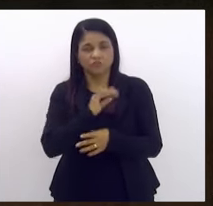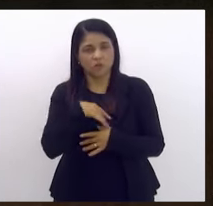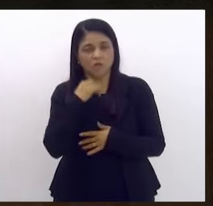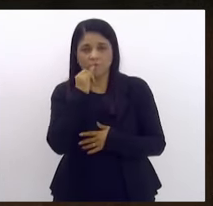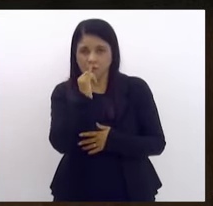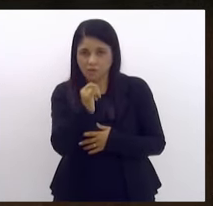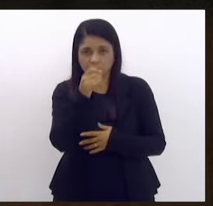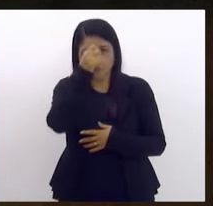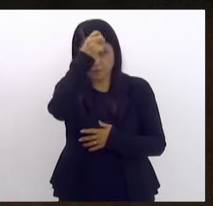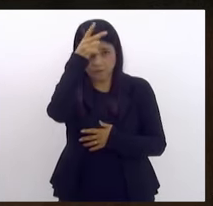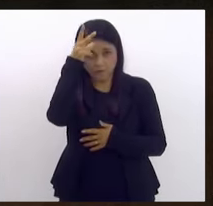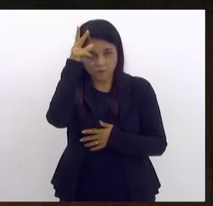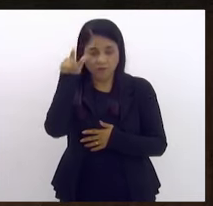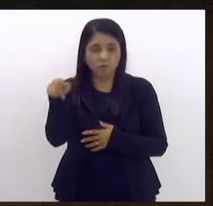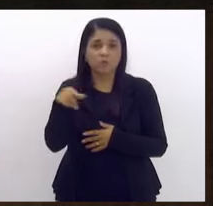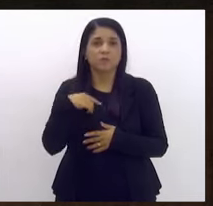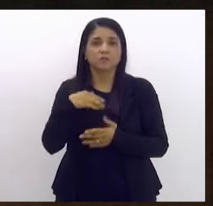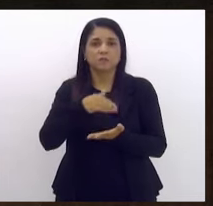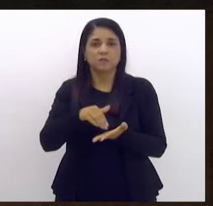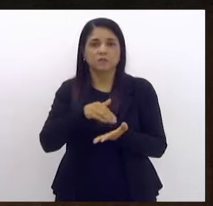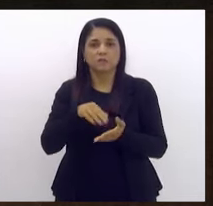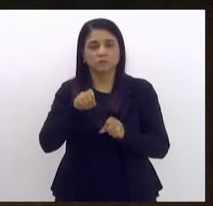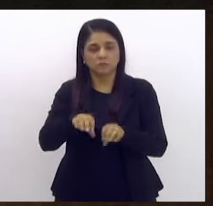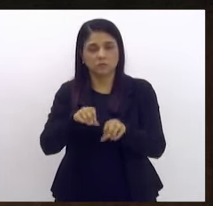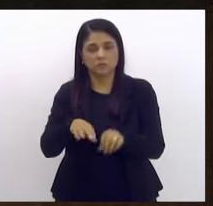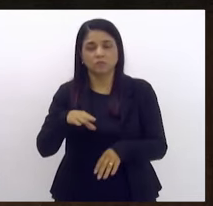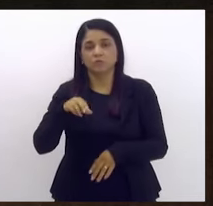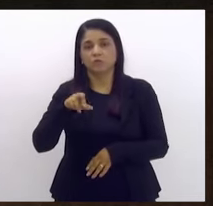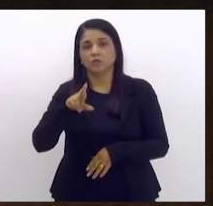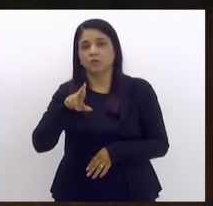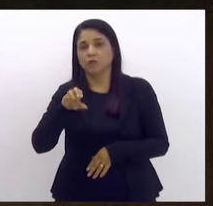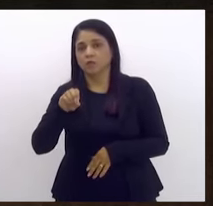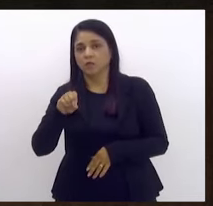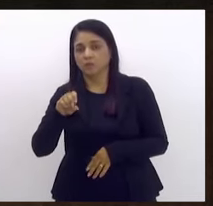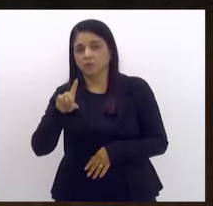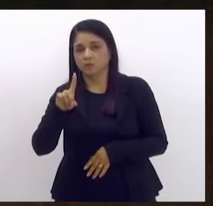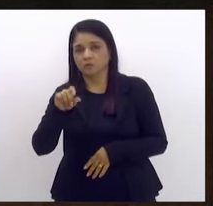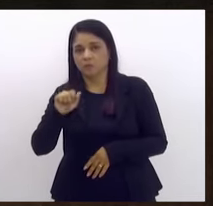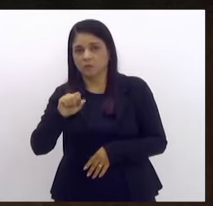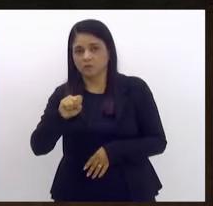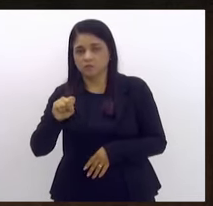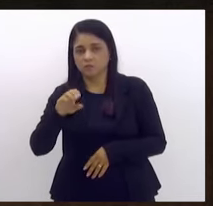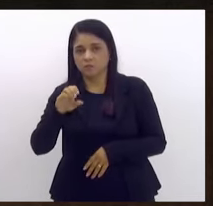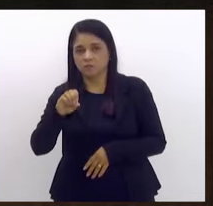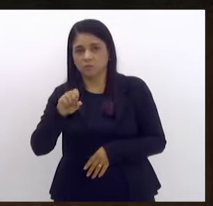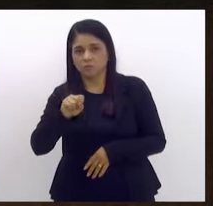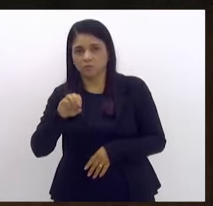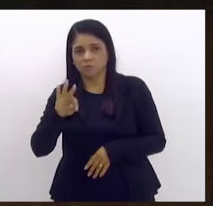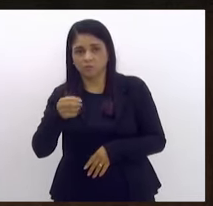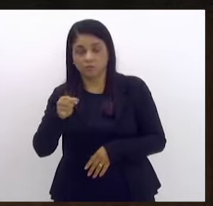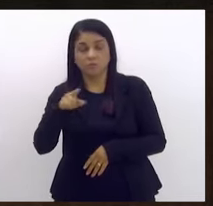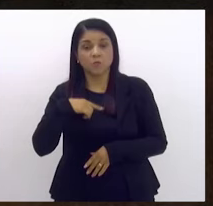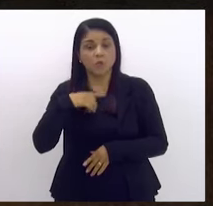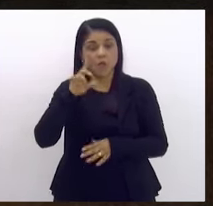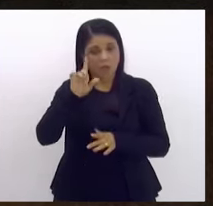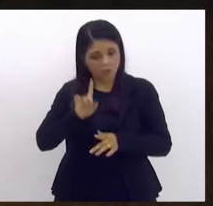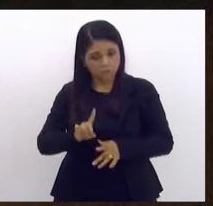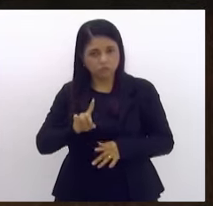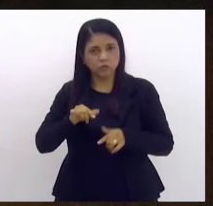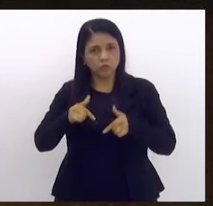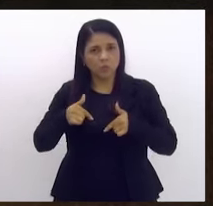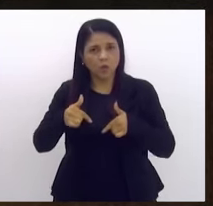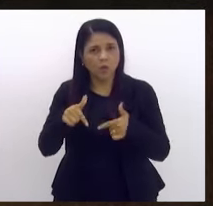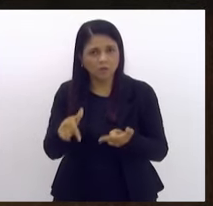o secretário de Educação de Rio das Ostras, cobrando que não permitam que uma atitude arbitrária de um diretor se